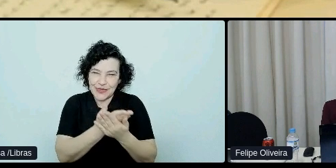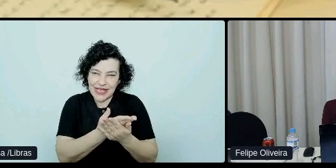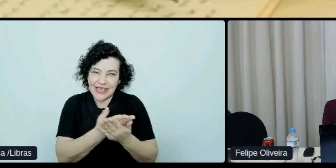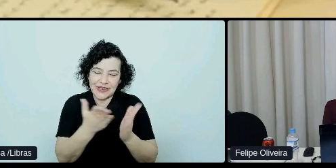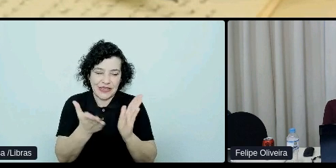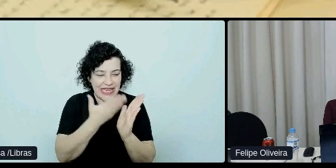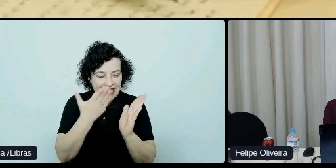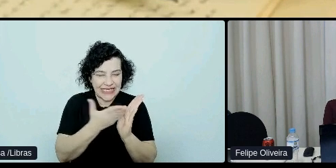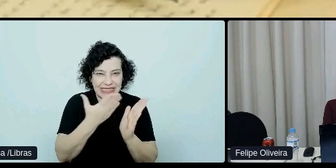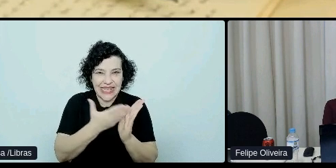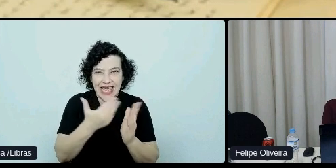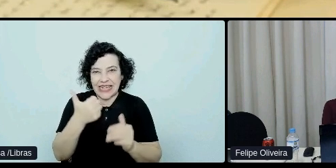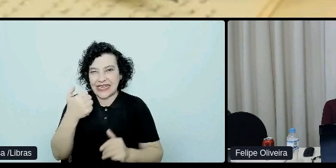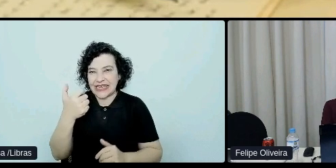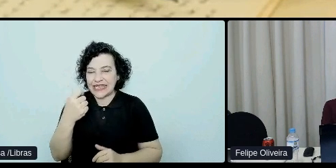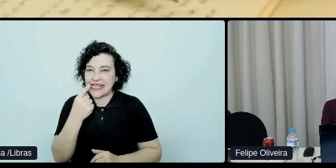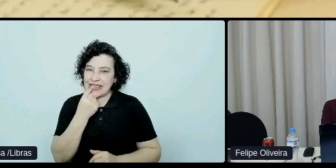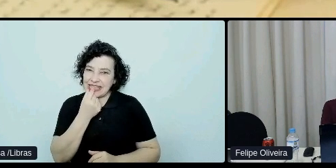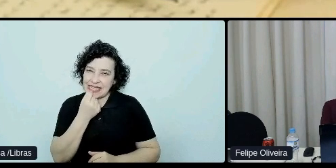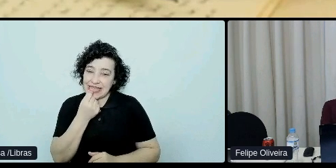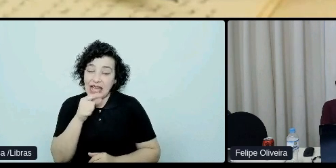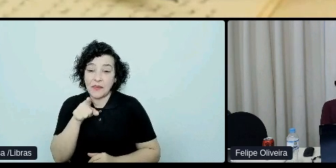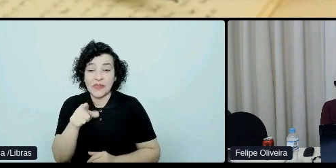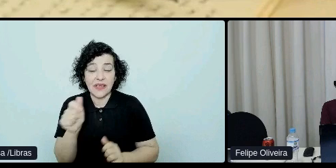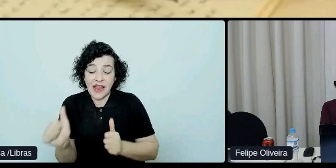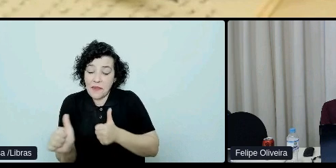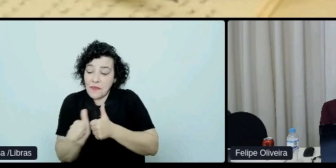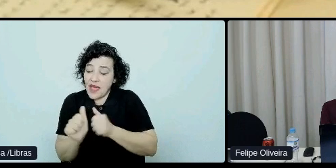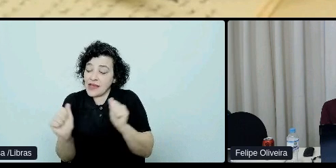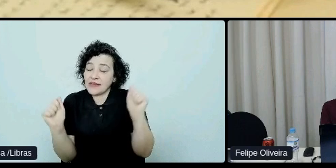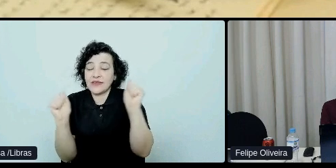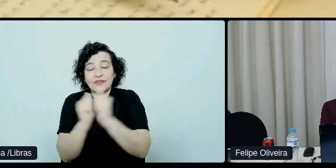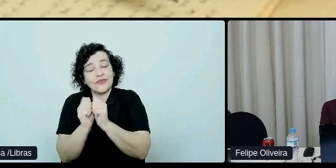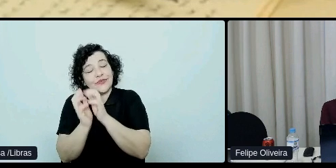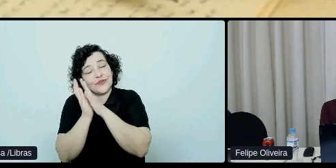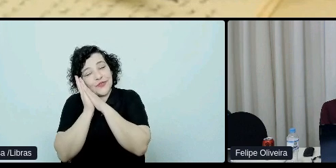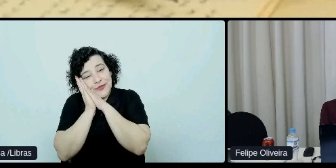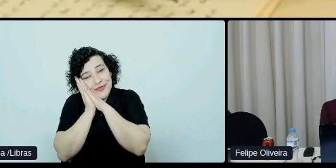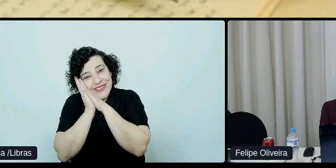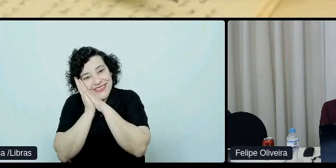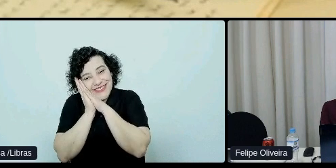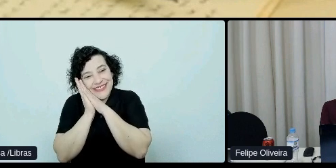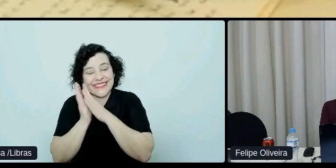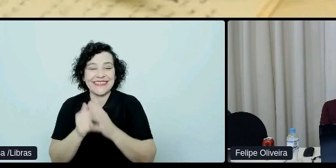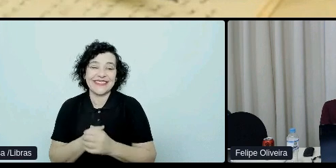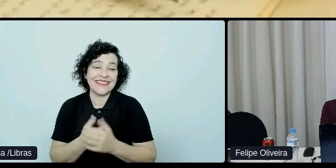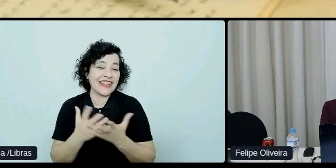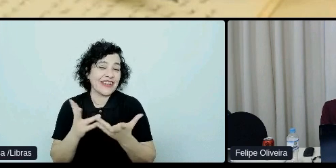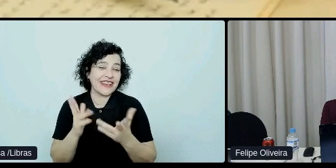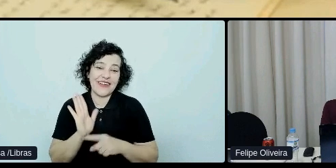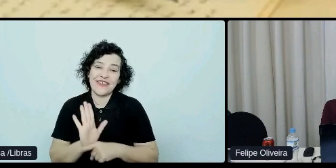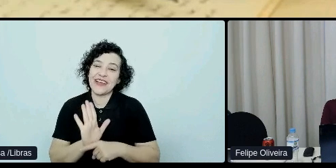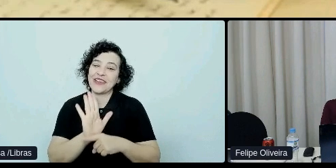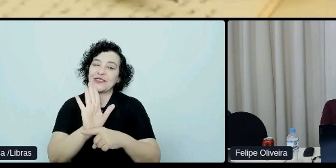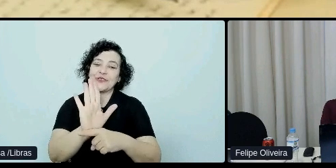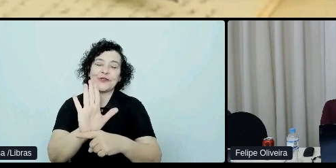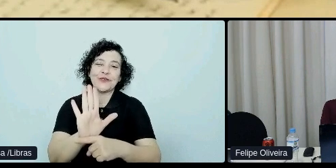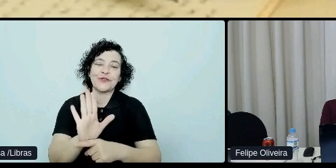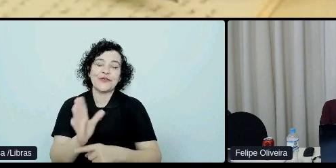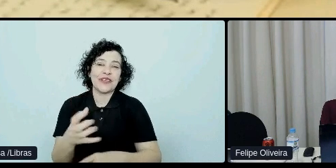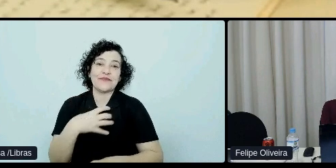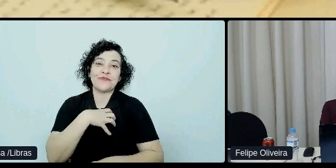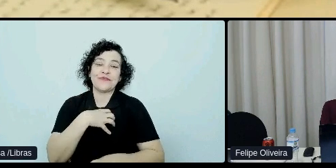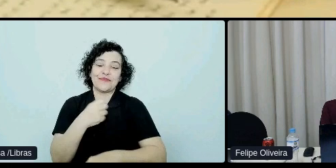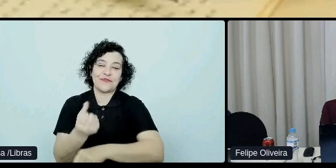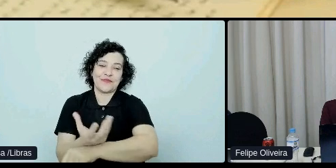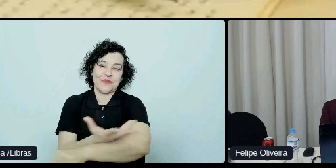com lapiseira, e dormindo, simplesmente como um apoio ali emocional, né? A Sol era mais